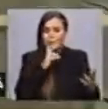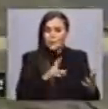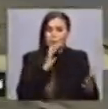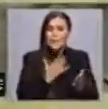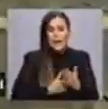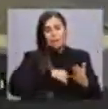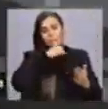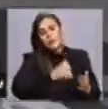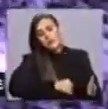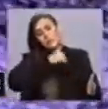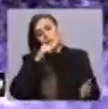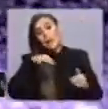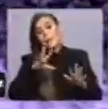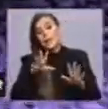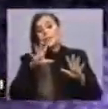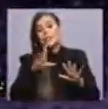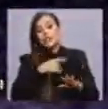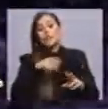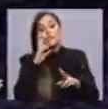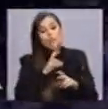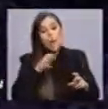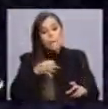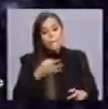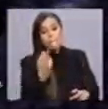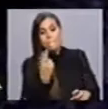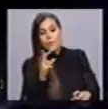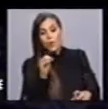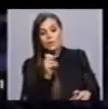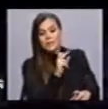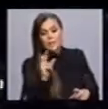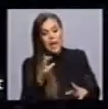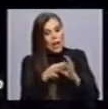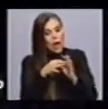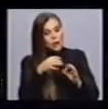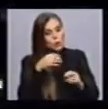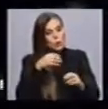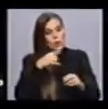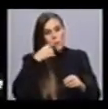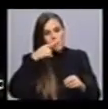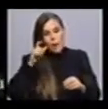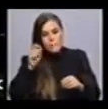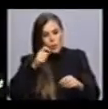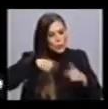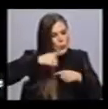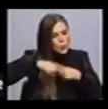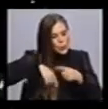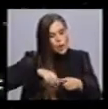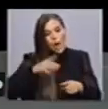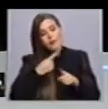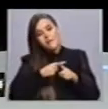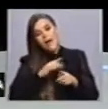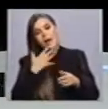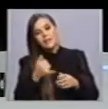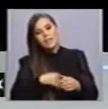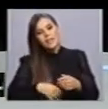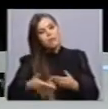questão. O que é certo é que detectar pulsares com este número de revoluções por minuto é sempre interessante para depois confrontar a teoria com